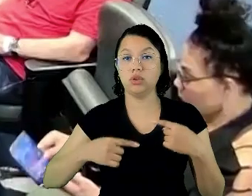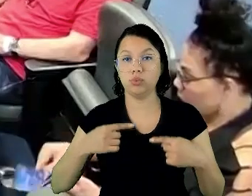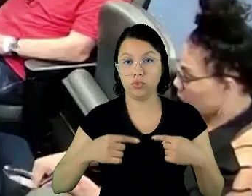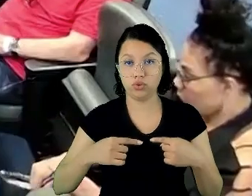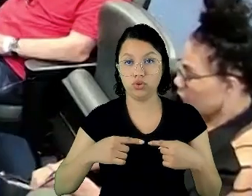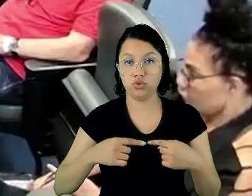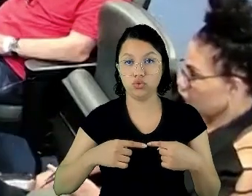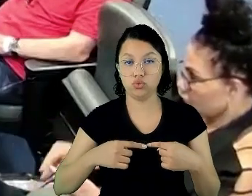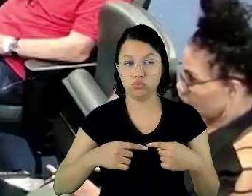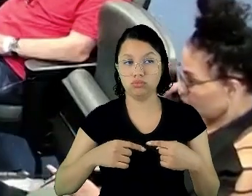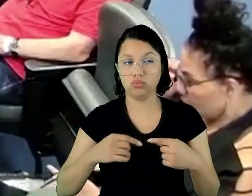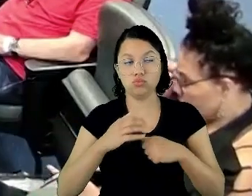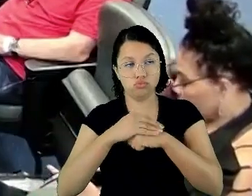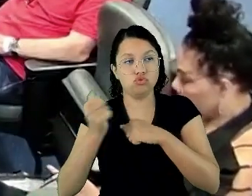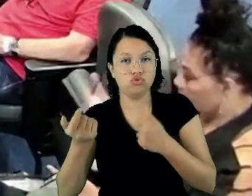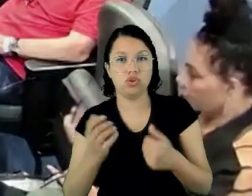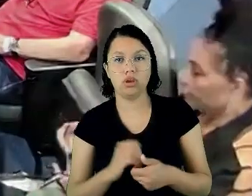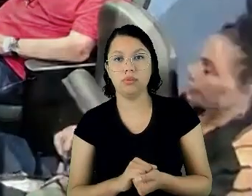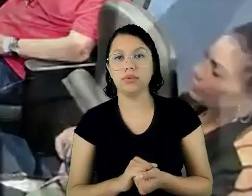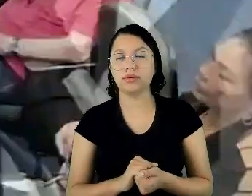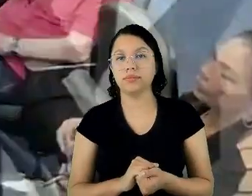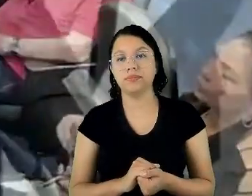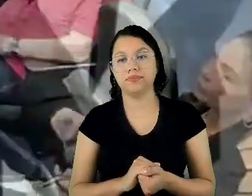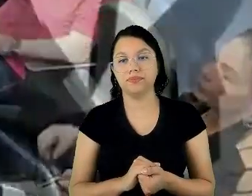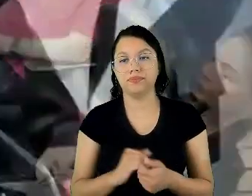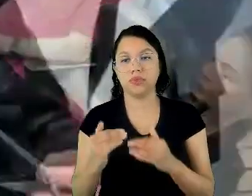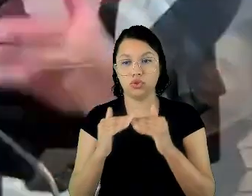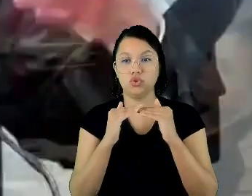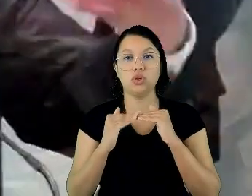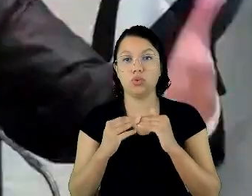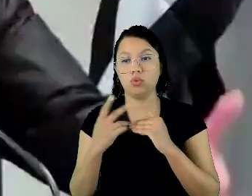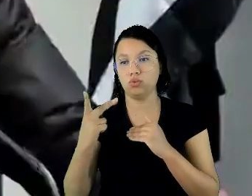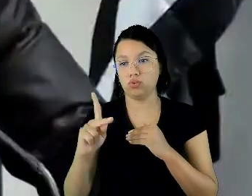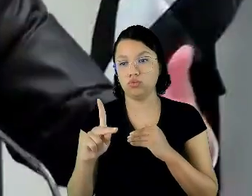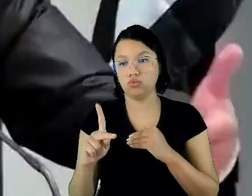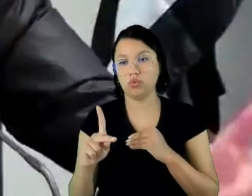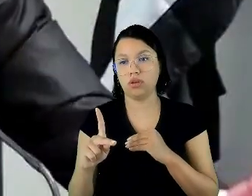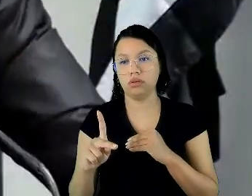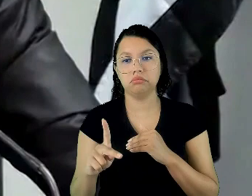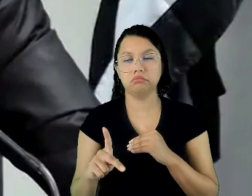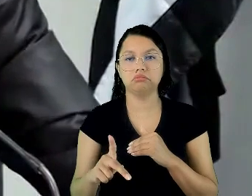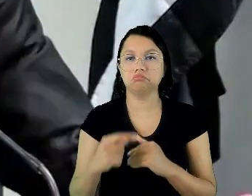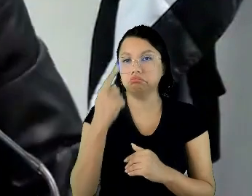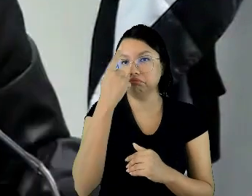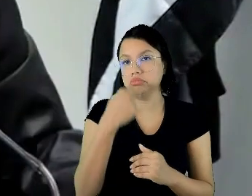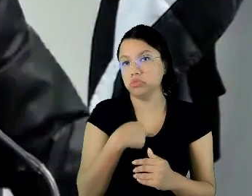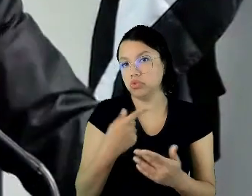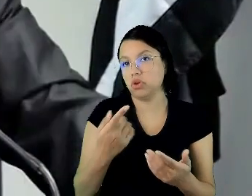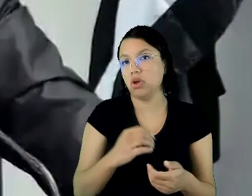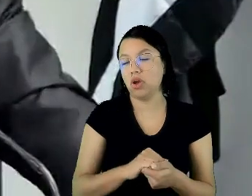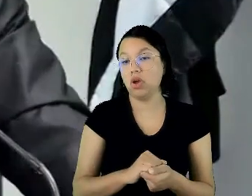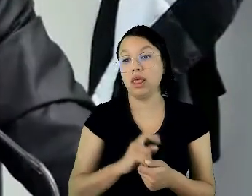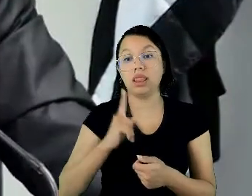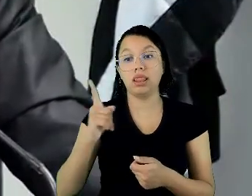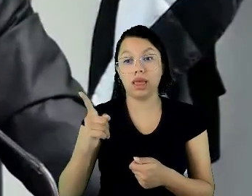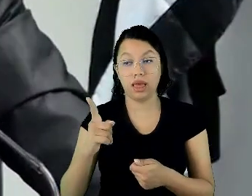diante da sua particularidade. Lá não, lá você concorre e é eleito pelo voto